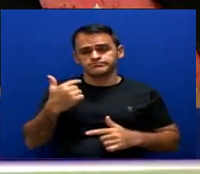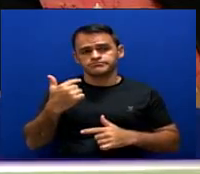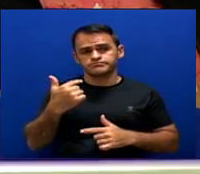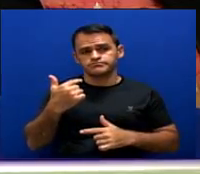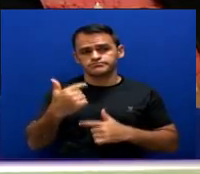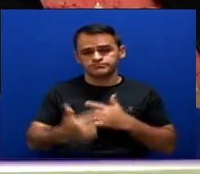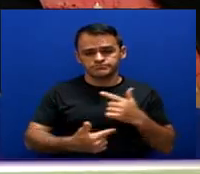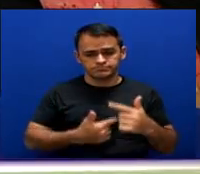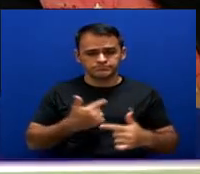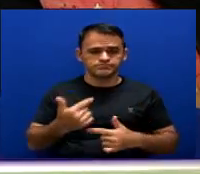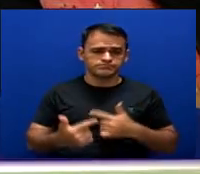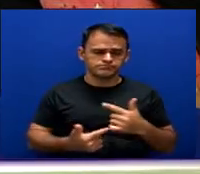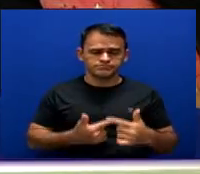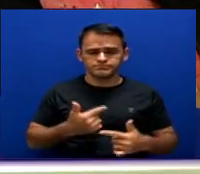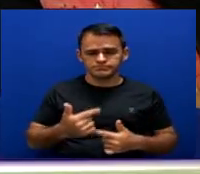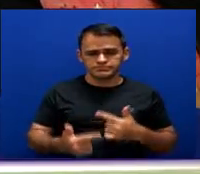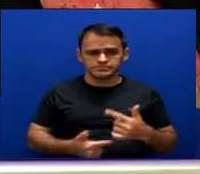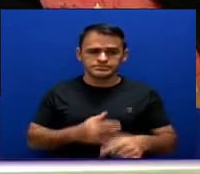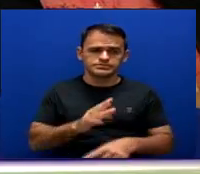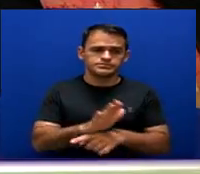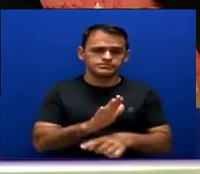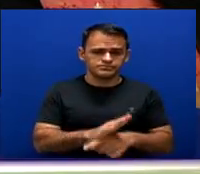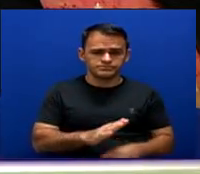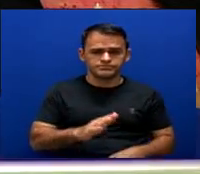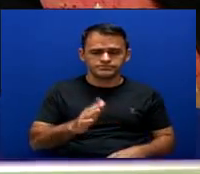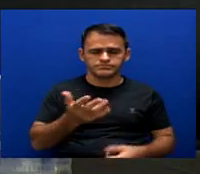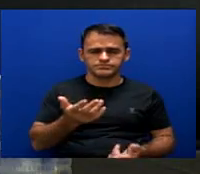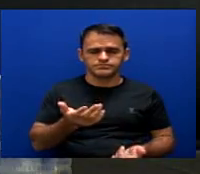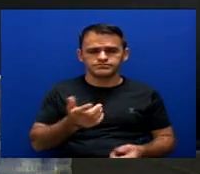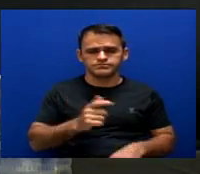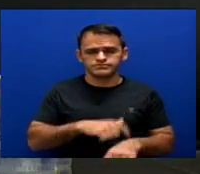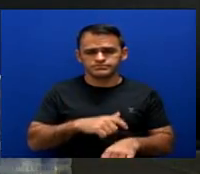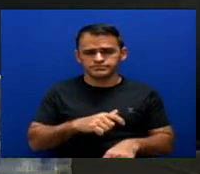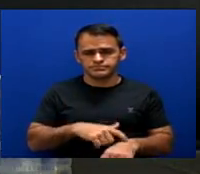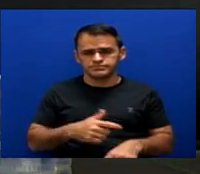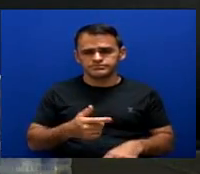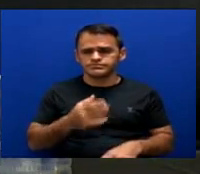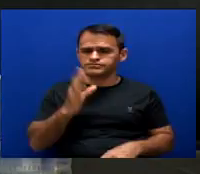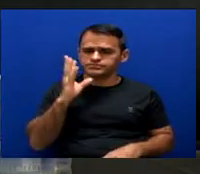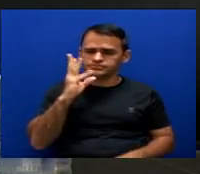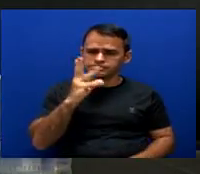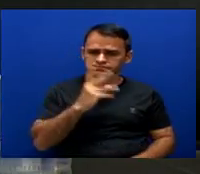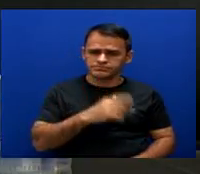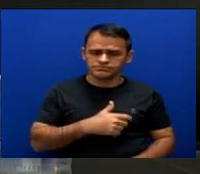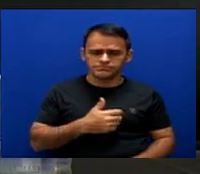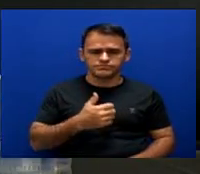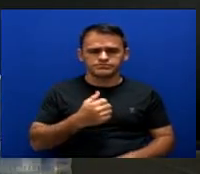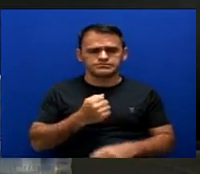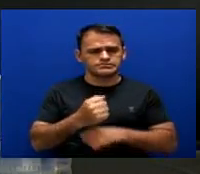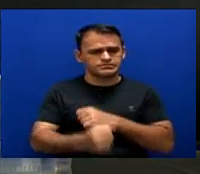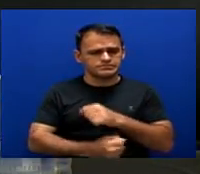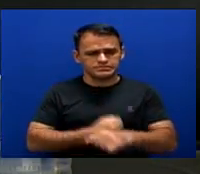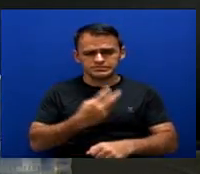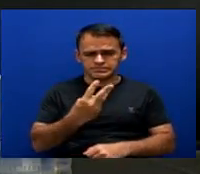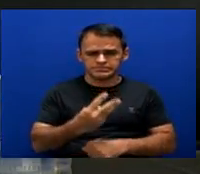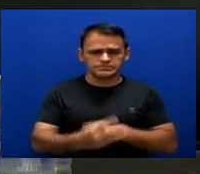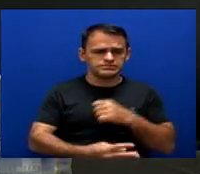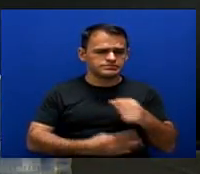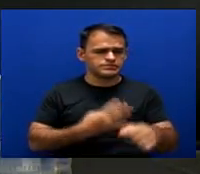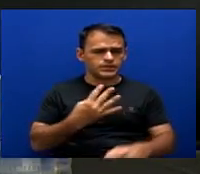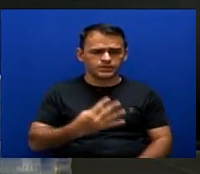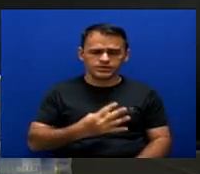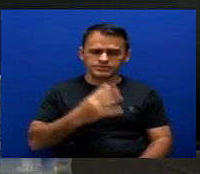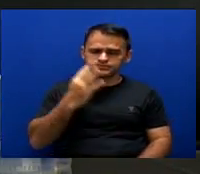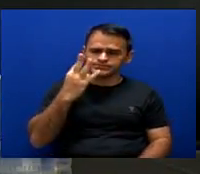verdade pelo tempo haja visto requisição de santa casa um ano 34 anos as dificuldades com a parte